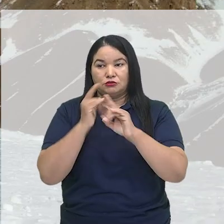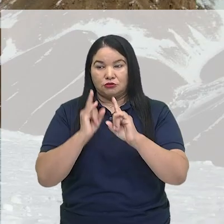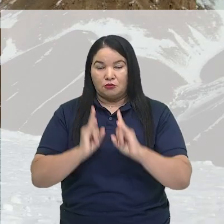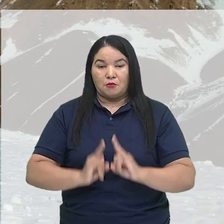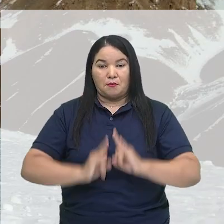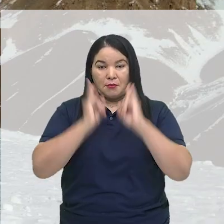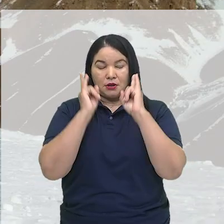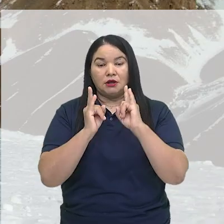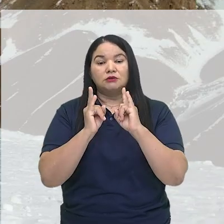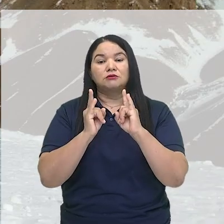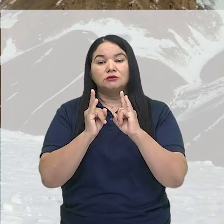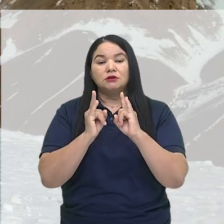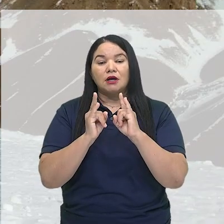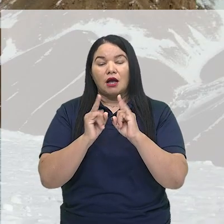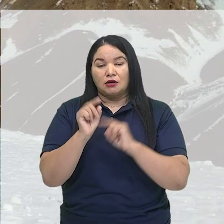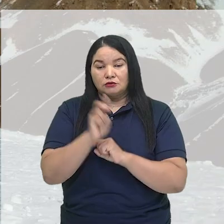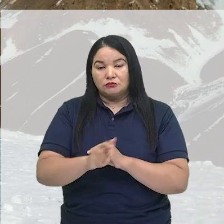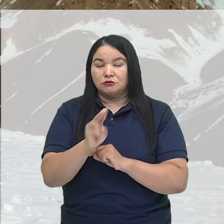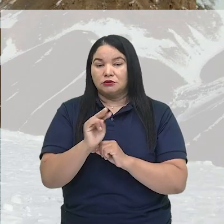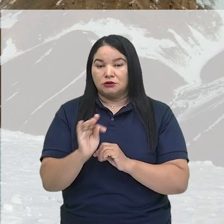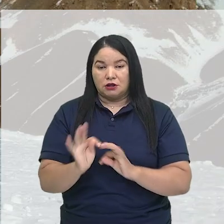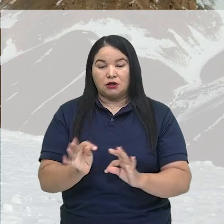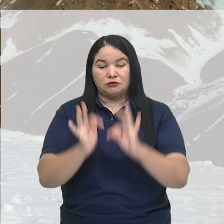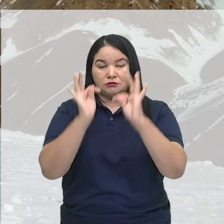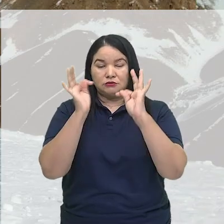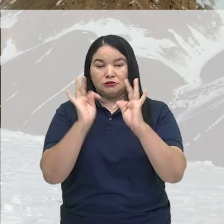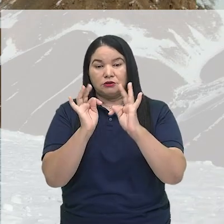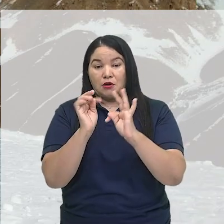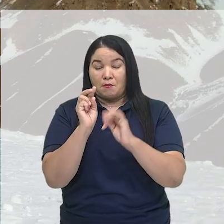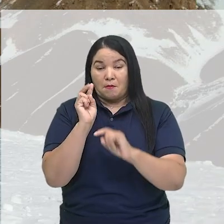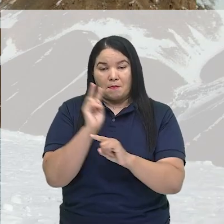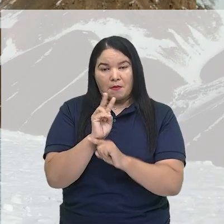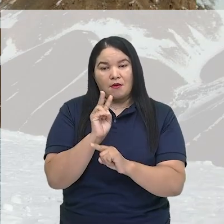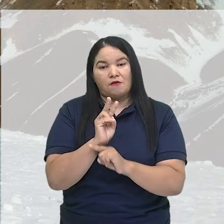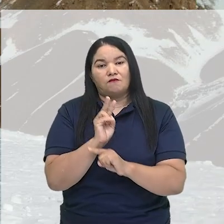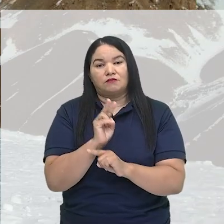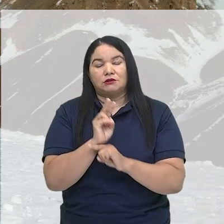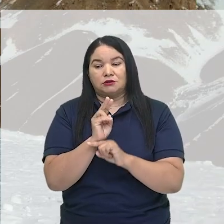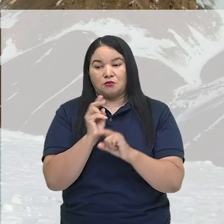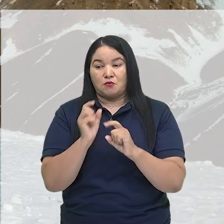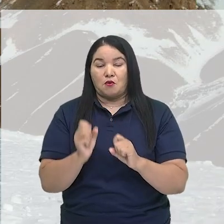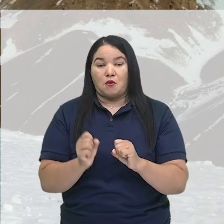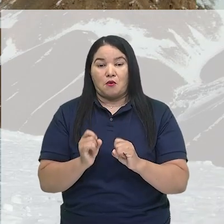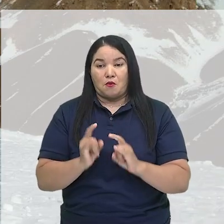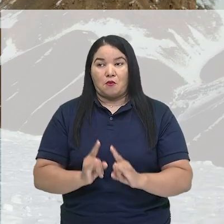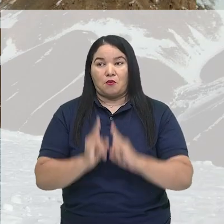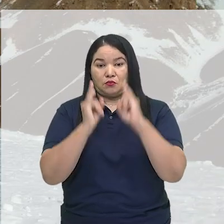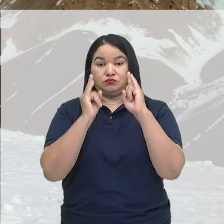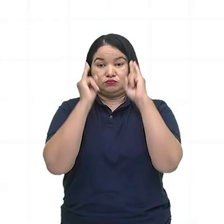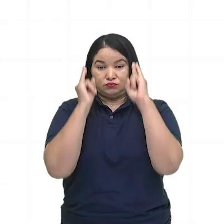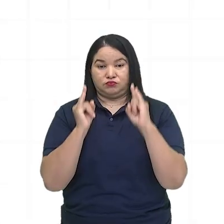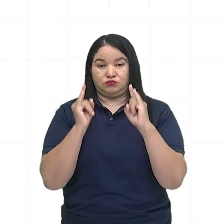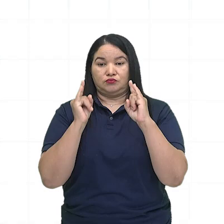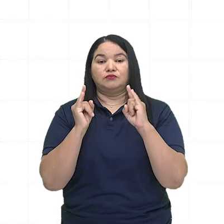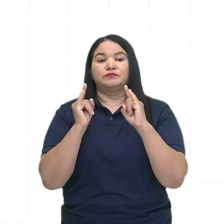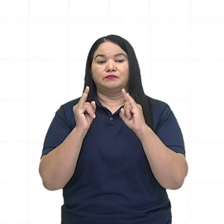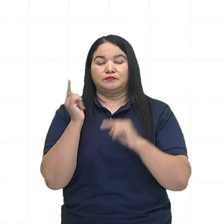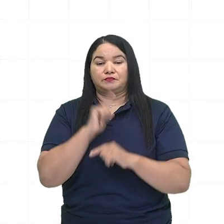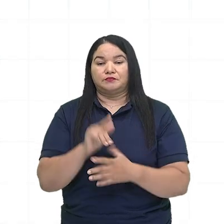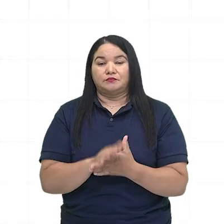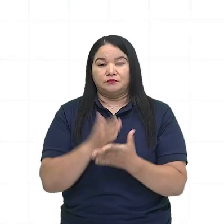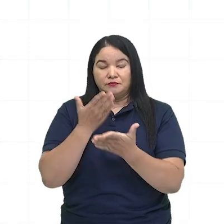com essas tecnologias para prevenir, né, as consequências do terremoto. Esses estudos